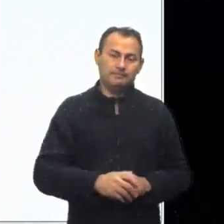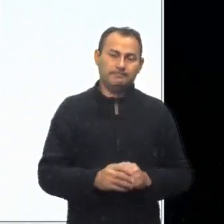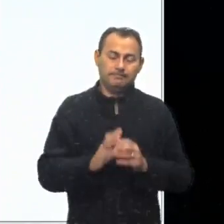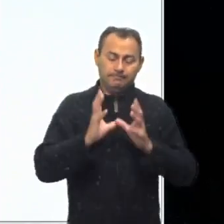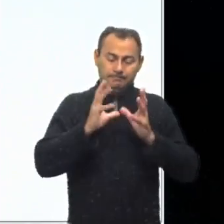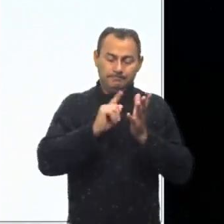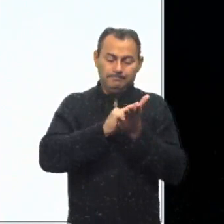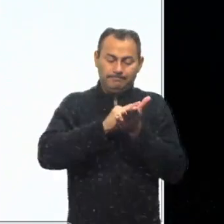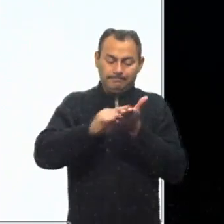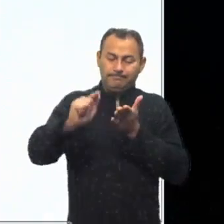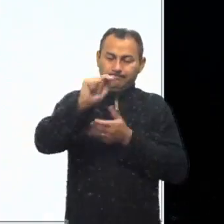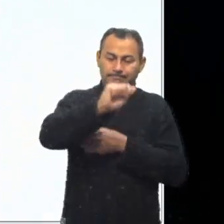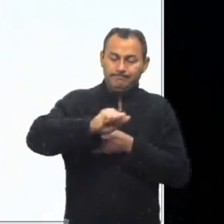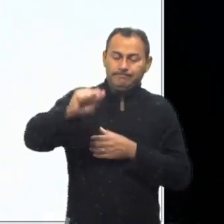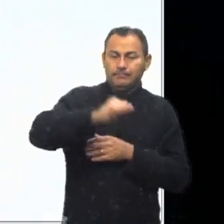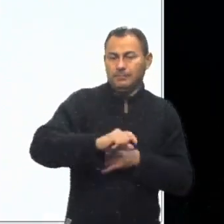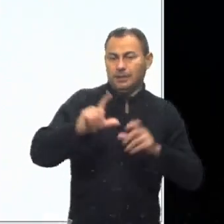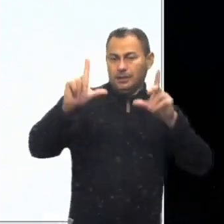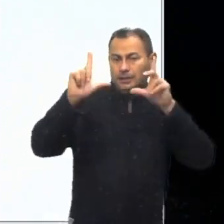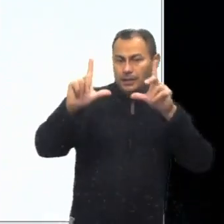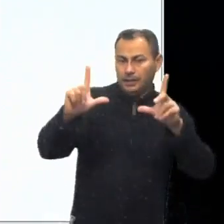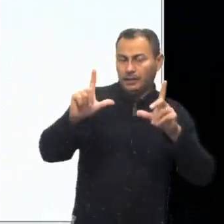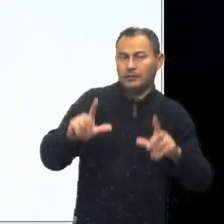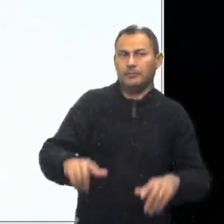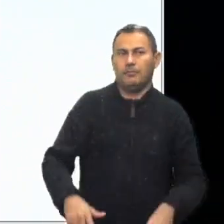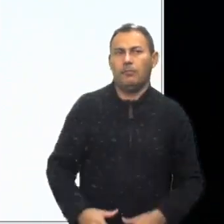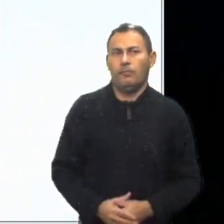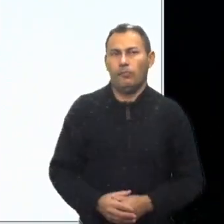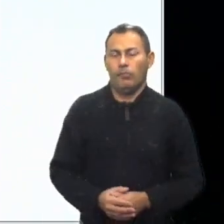para limpar a tela.